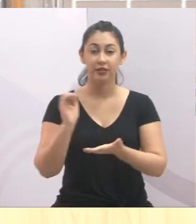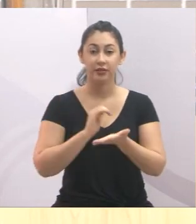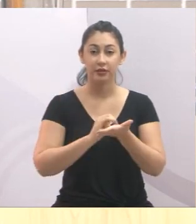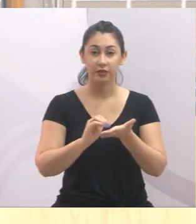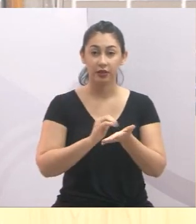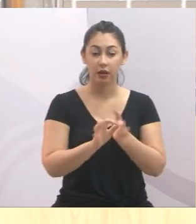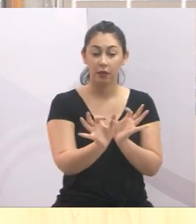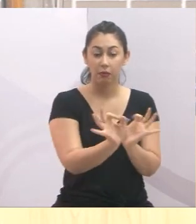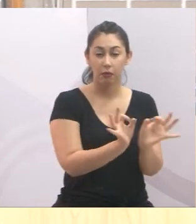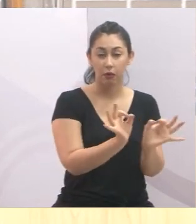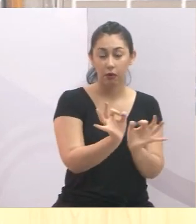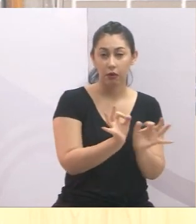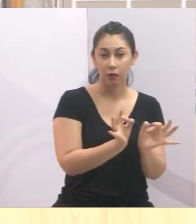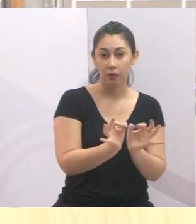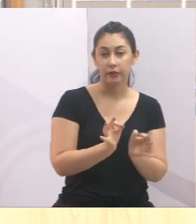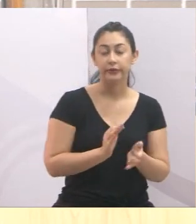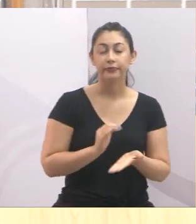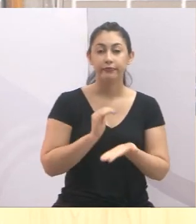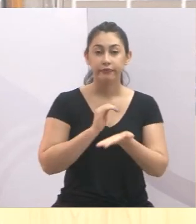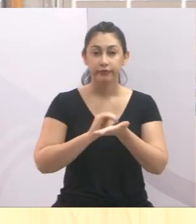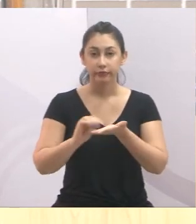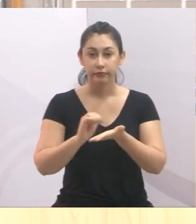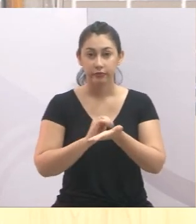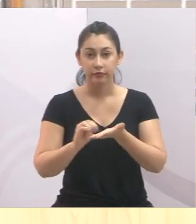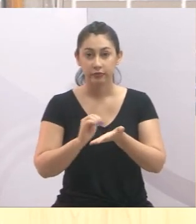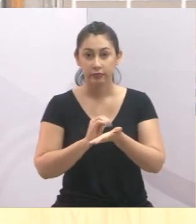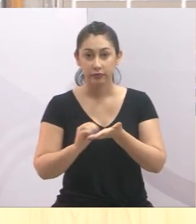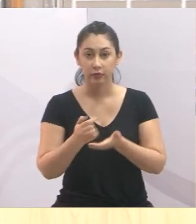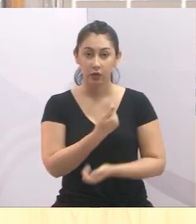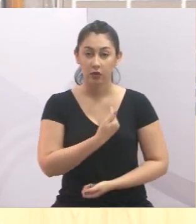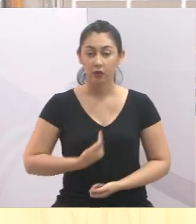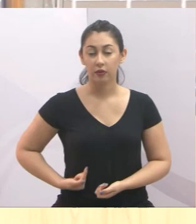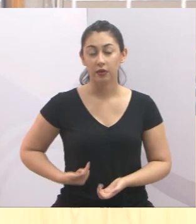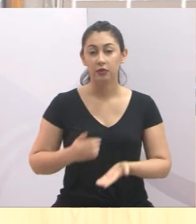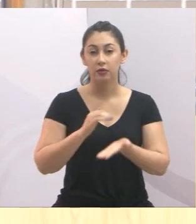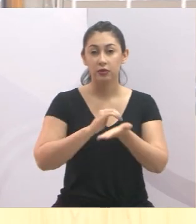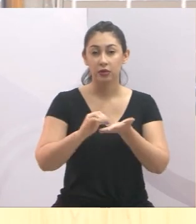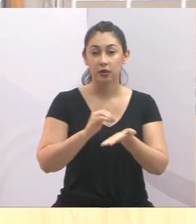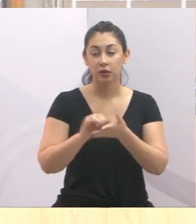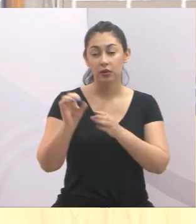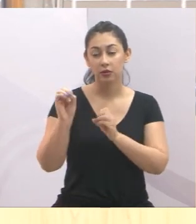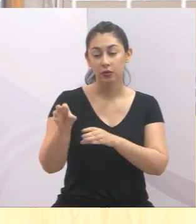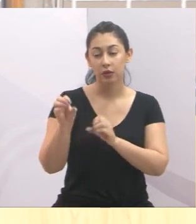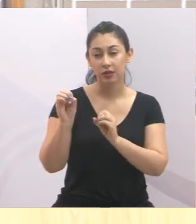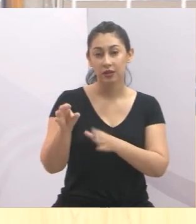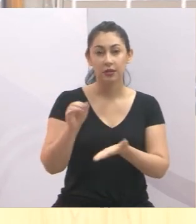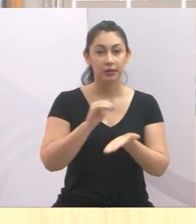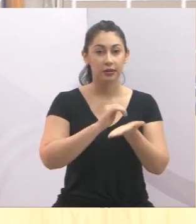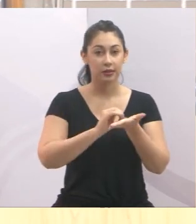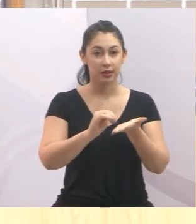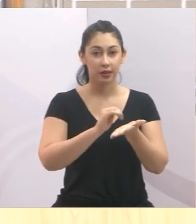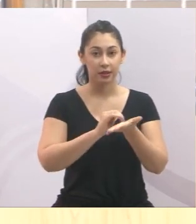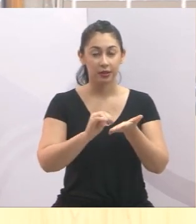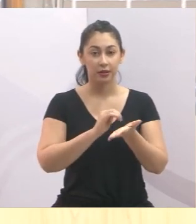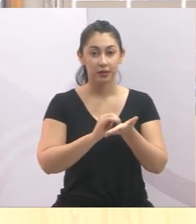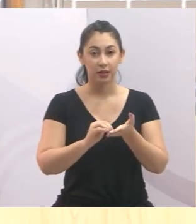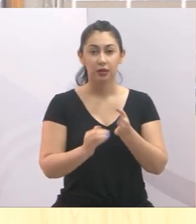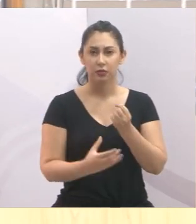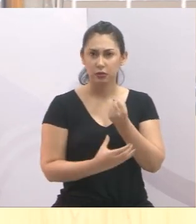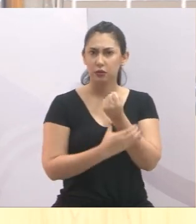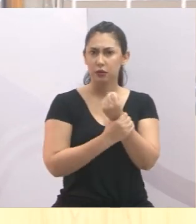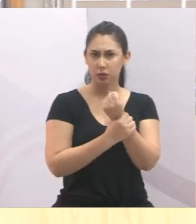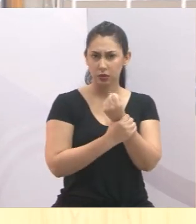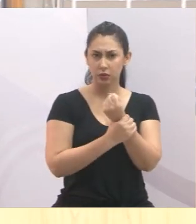de Planejamento, à Secretaria de Governo, à Secretaria de Educação, à Secretaria de Segurança e Defesa